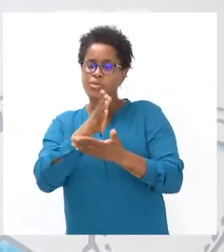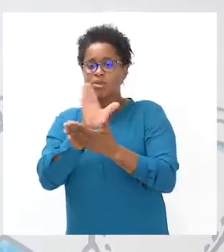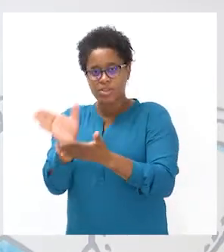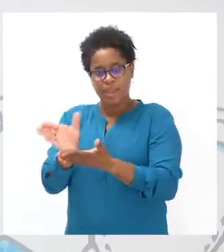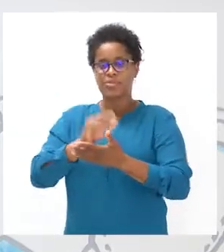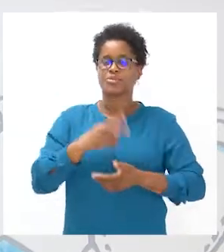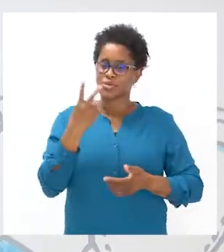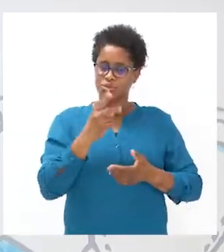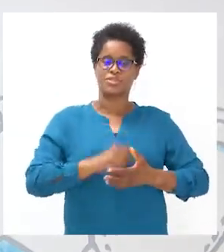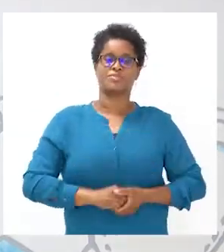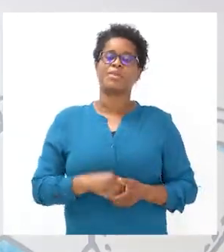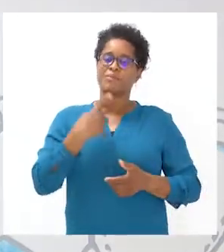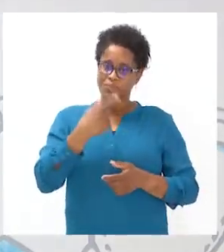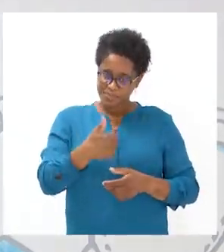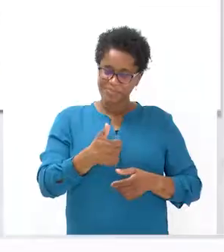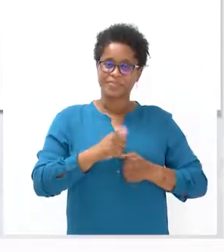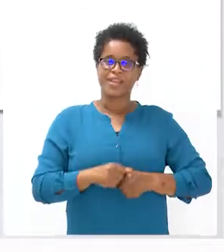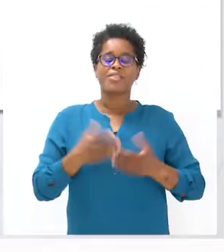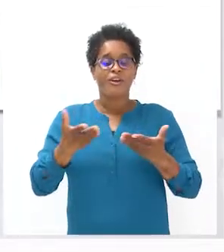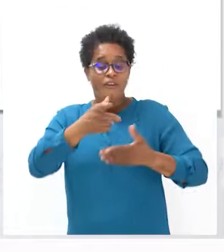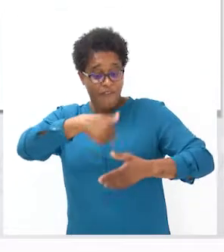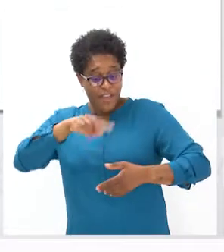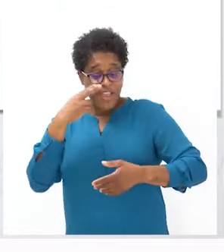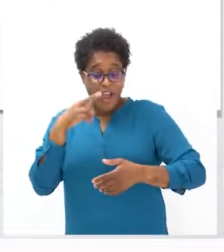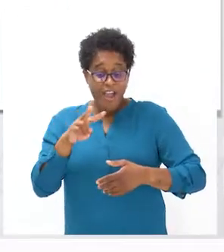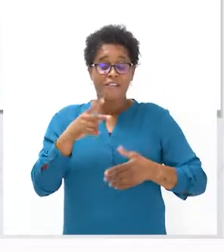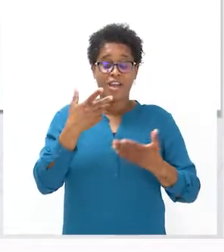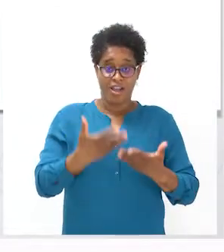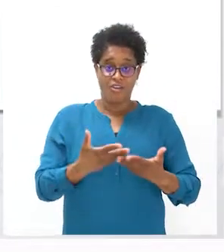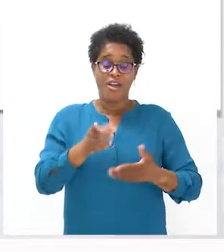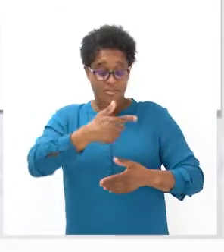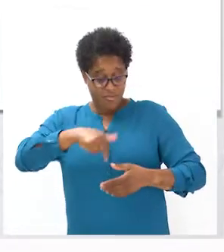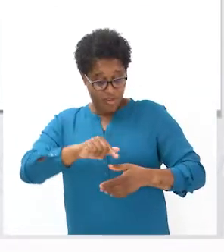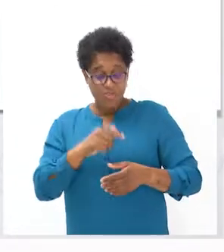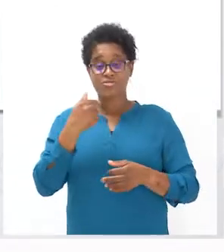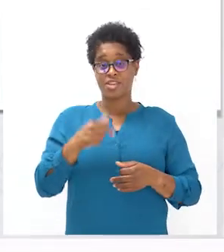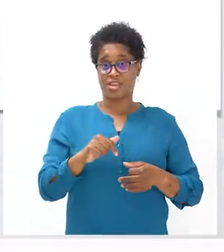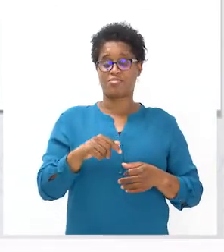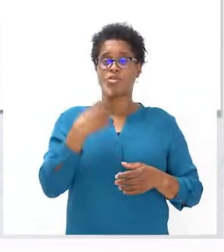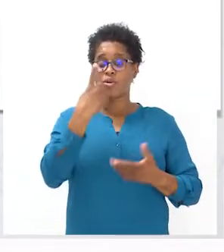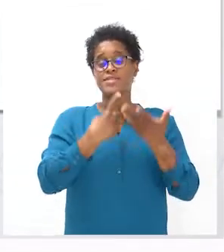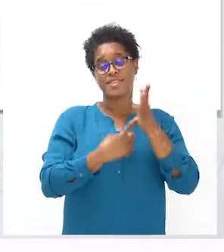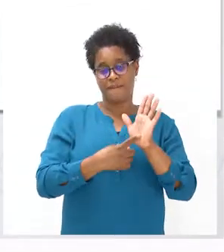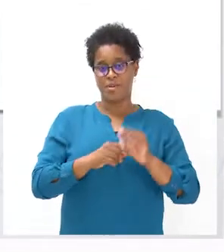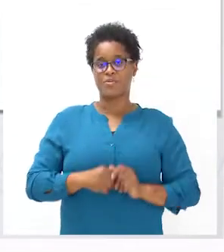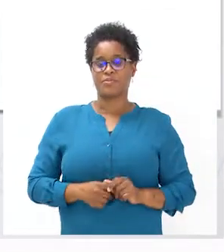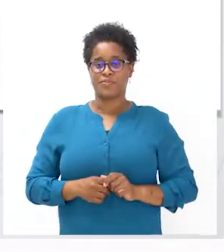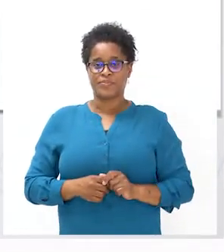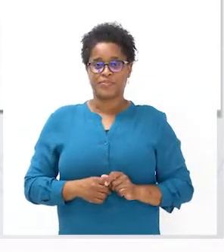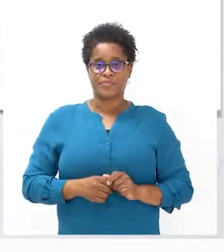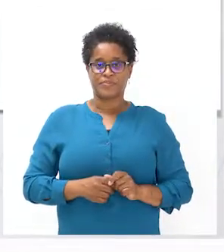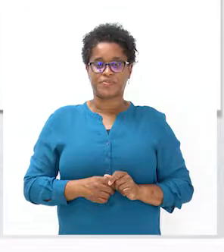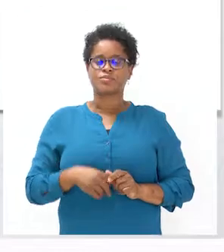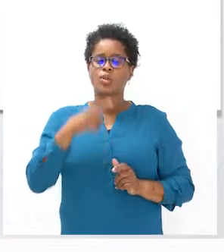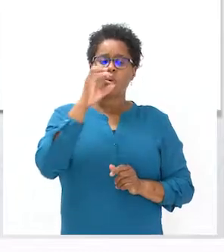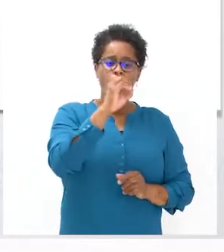complemento indireto. Muito bem, então vejam agora, nós temos um exemplo.